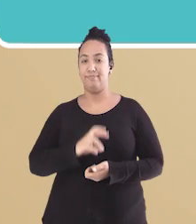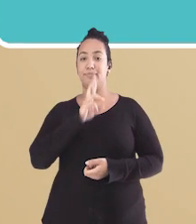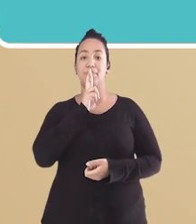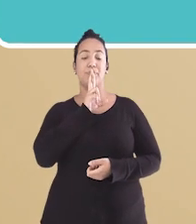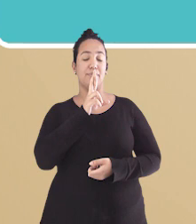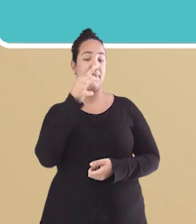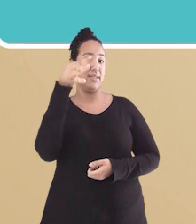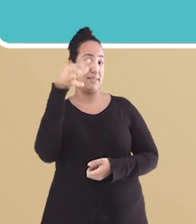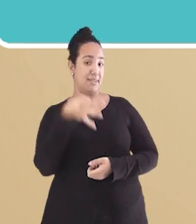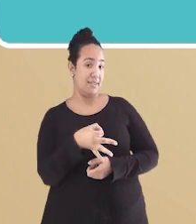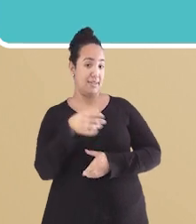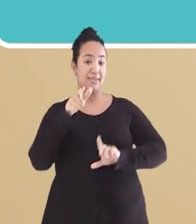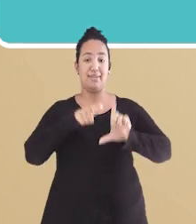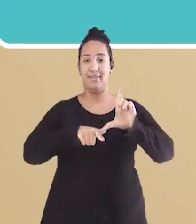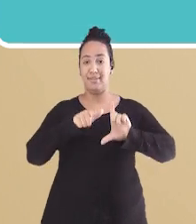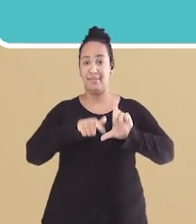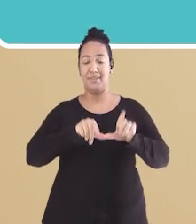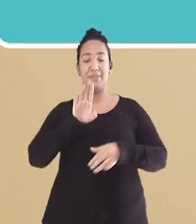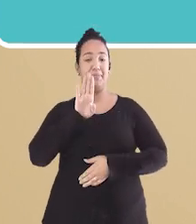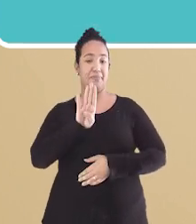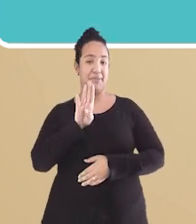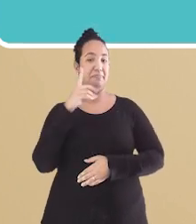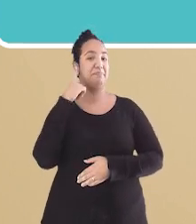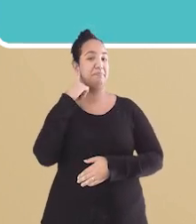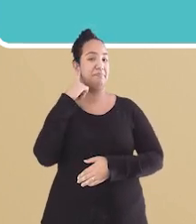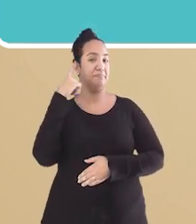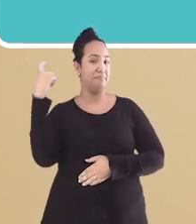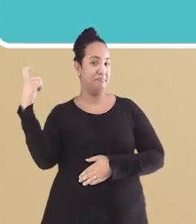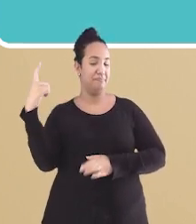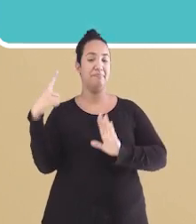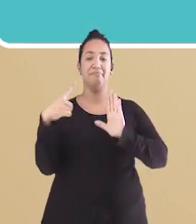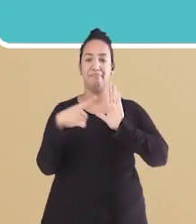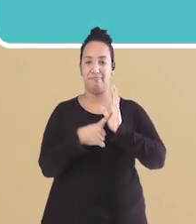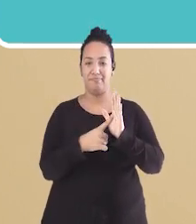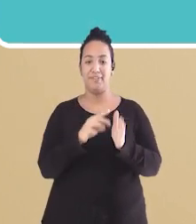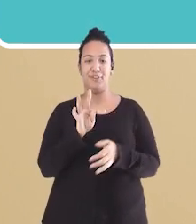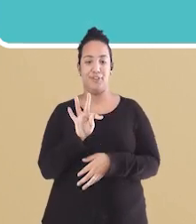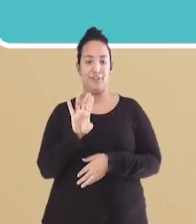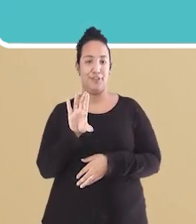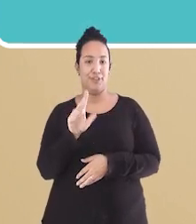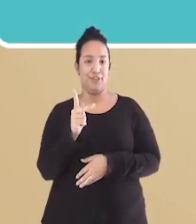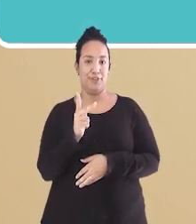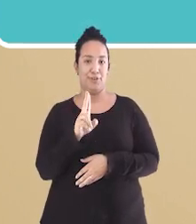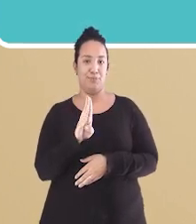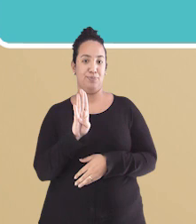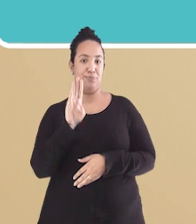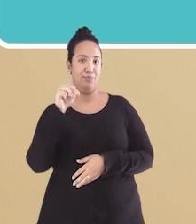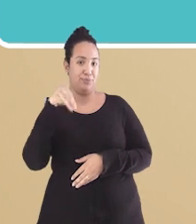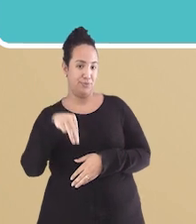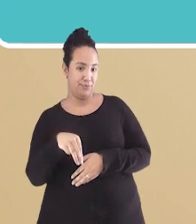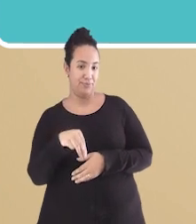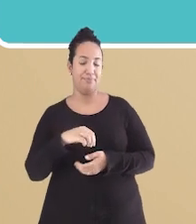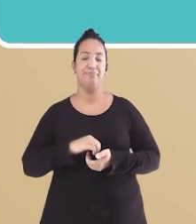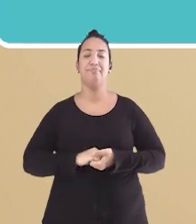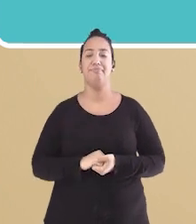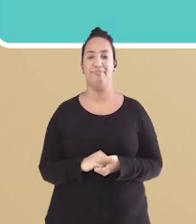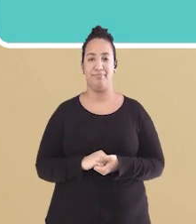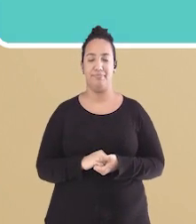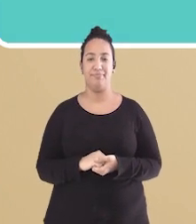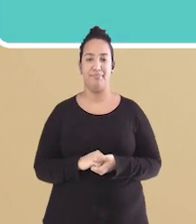A resposta correta da questão 4 é a letra B. Tibum é uma onomatopeia.